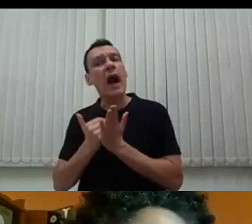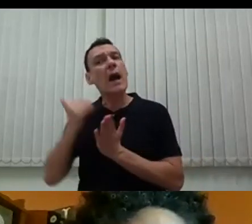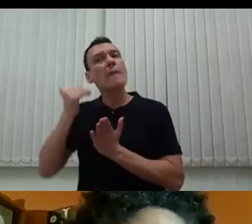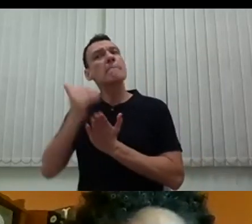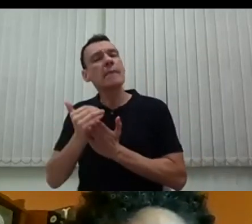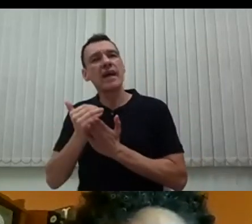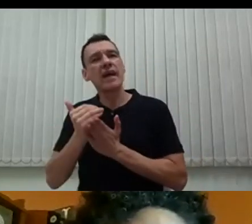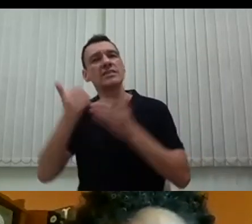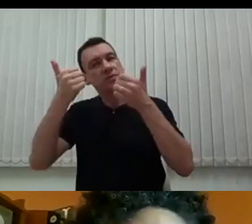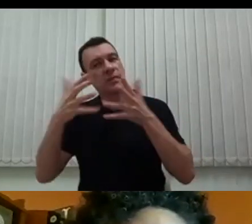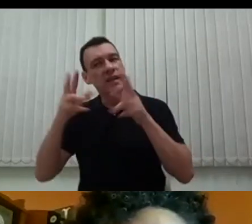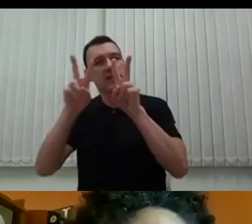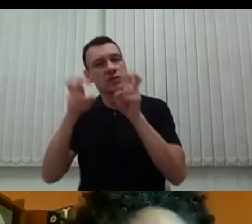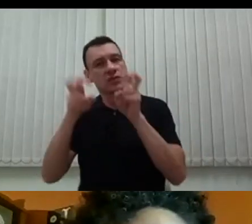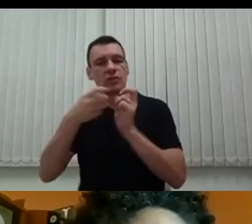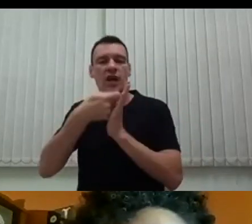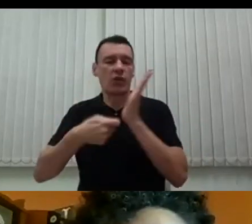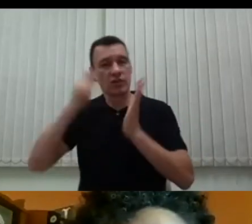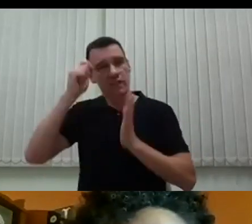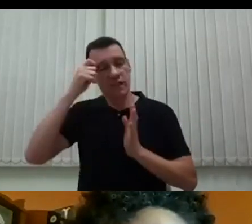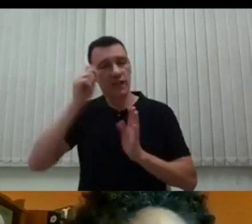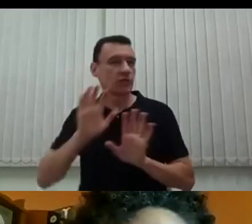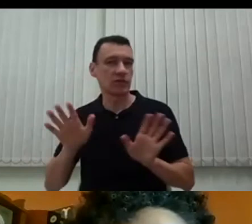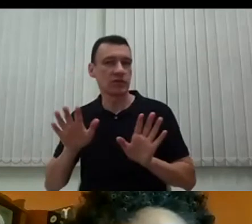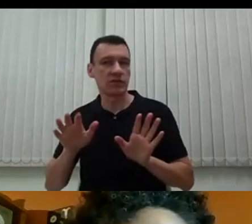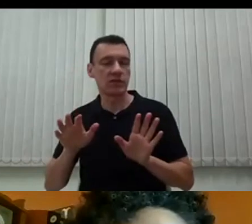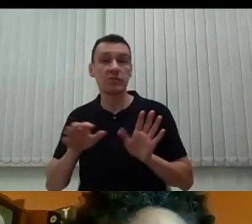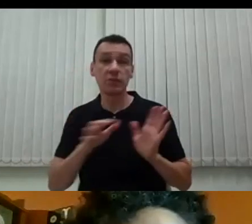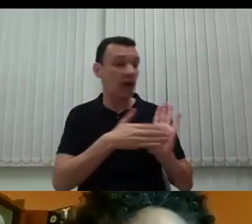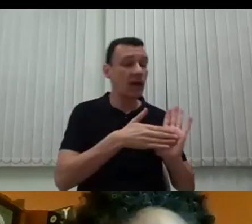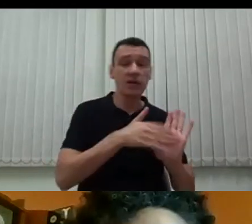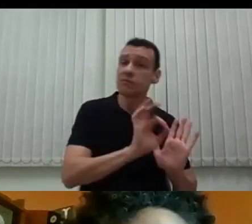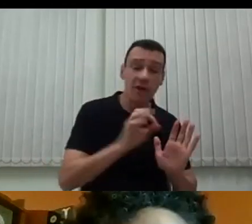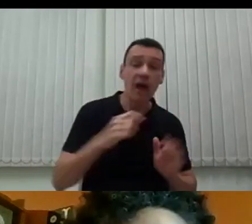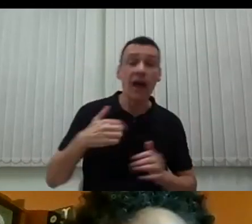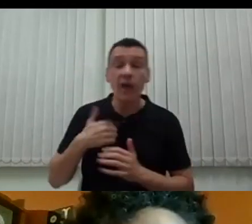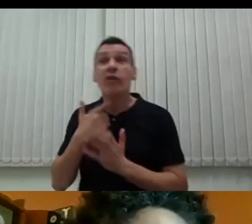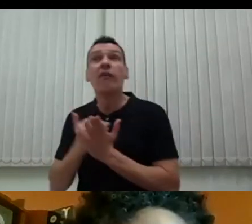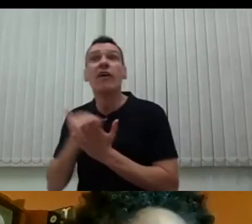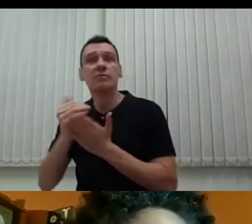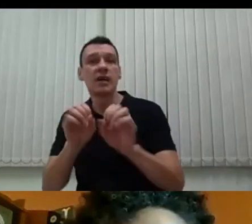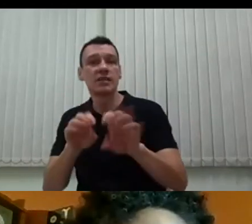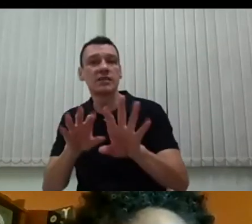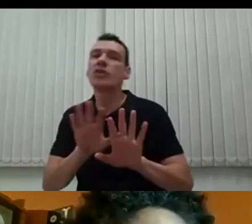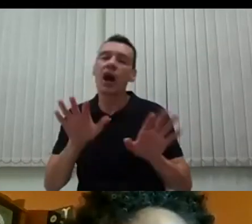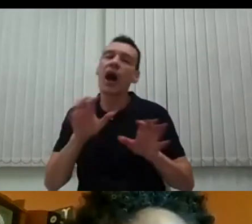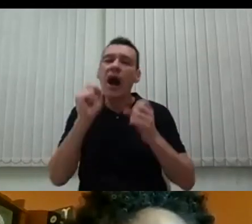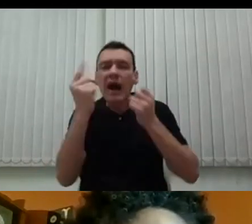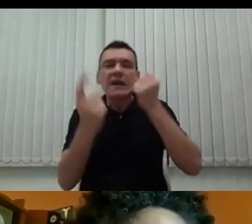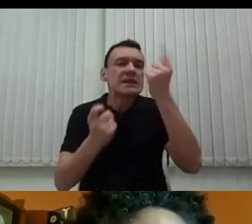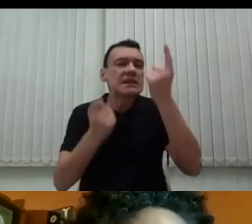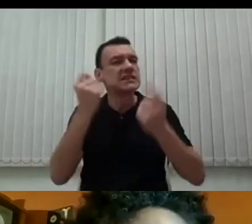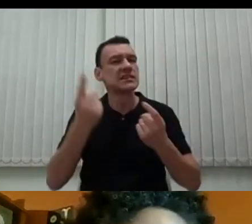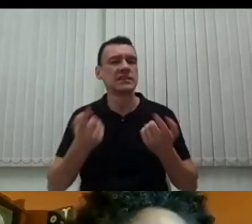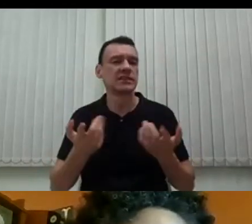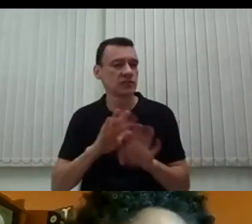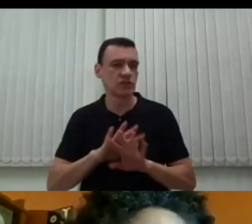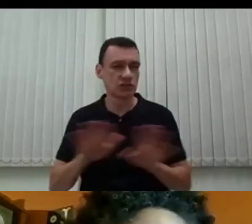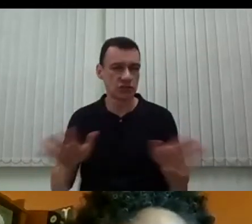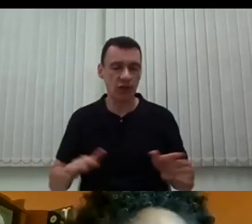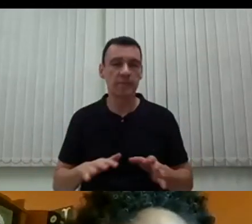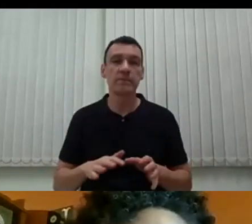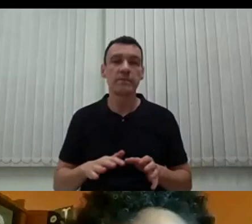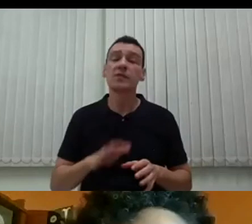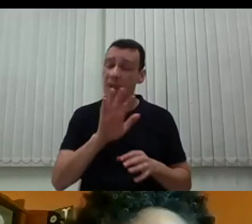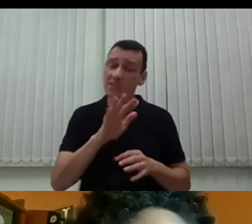por... Ou seja, esse debate ele precisa ser, desde cedo, também constituído na nossa formação,